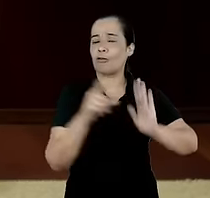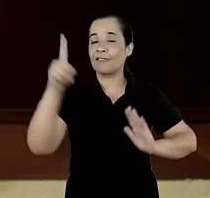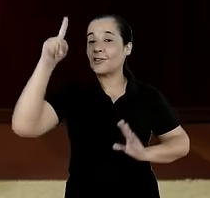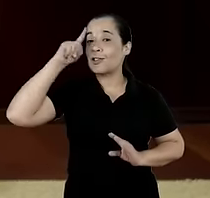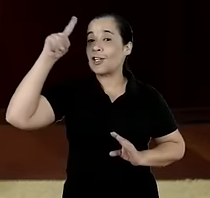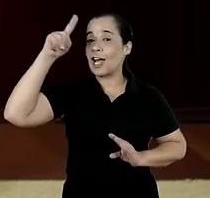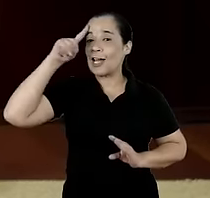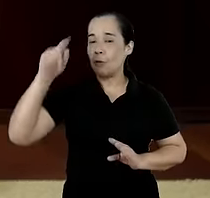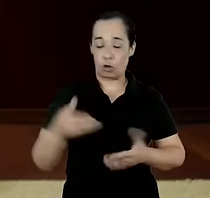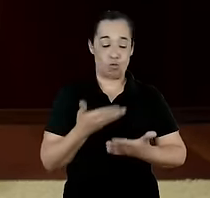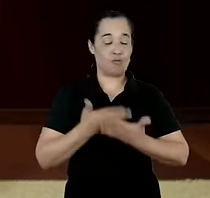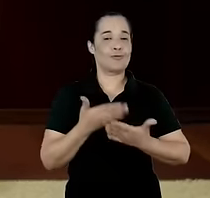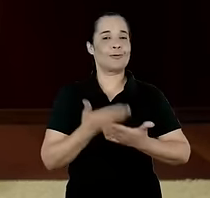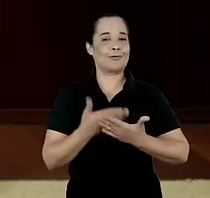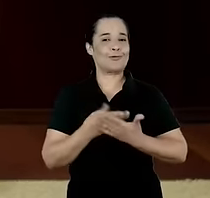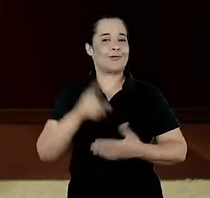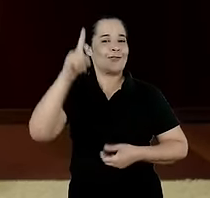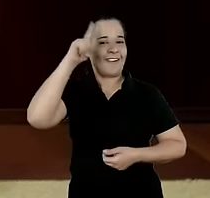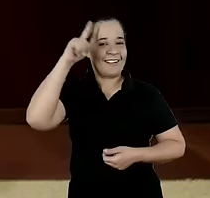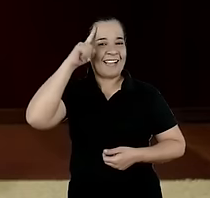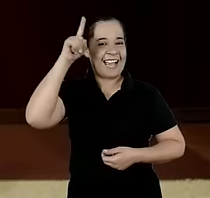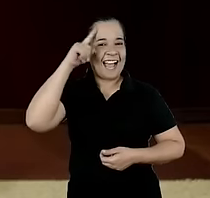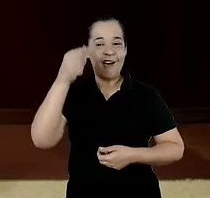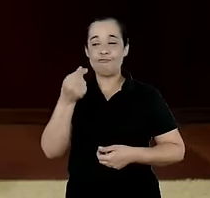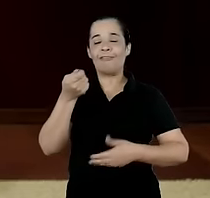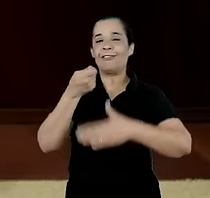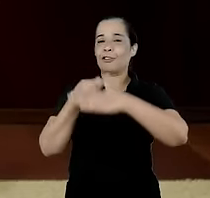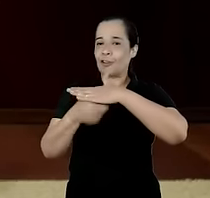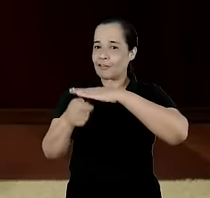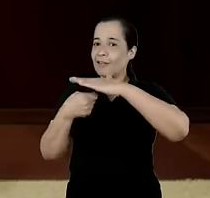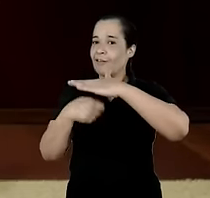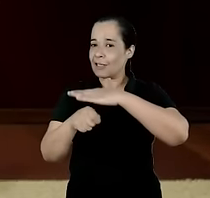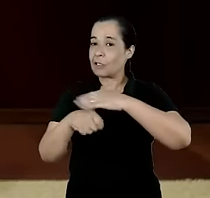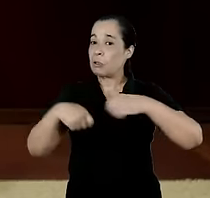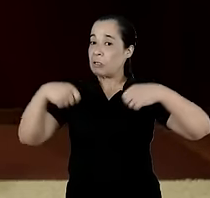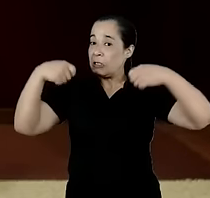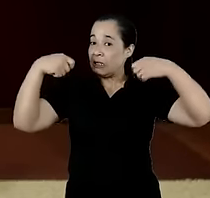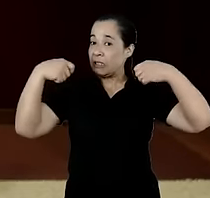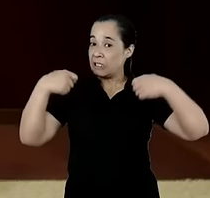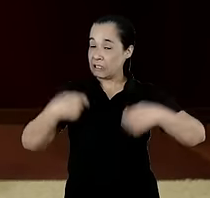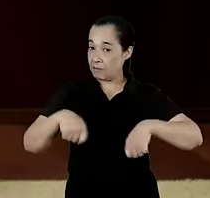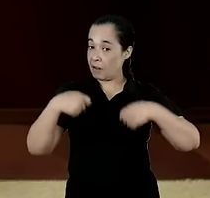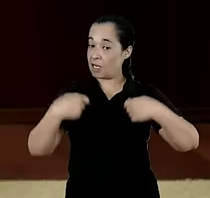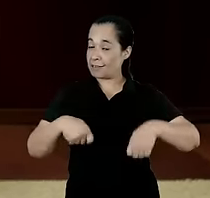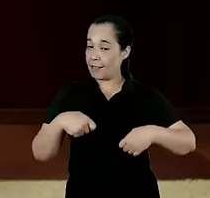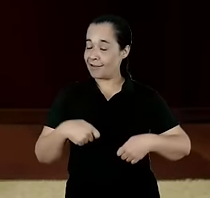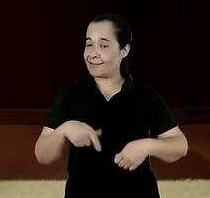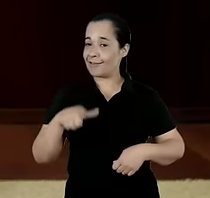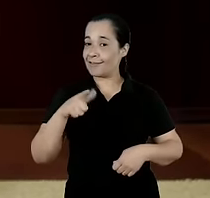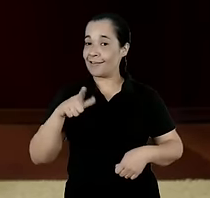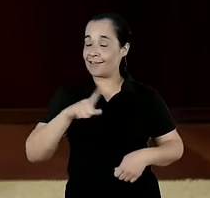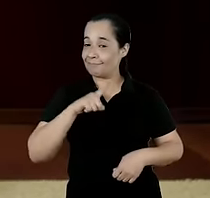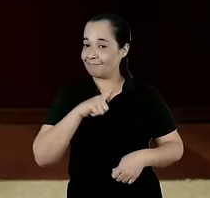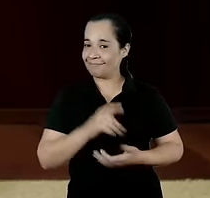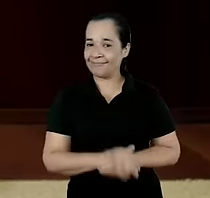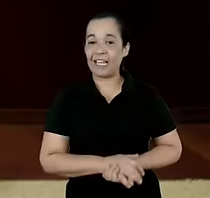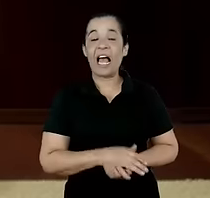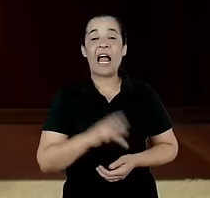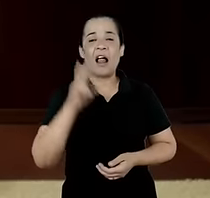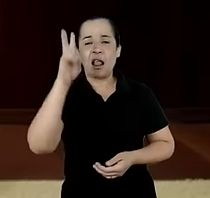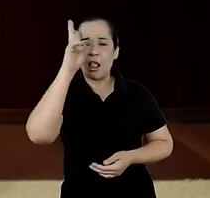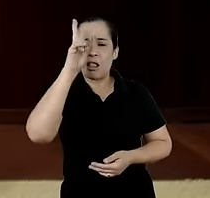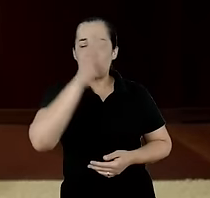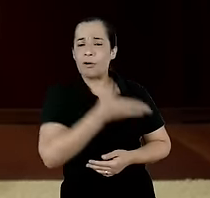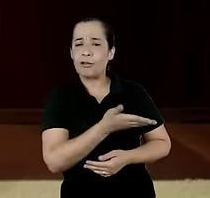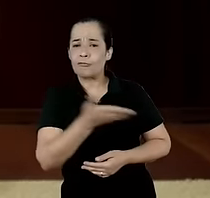diários de investimento que a gente sabe que leva bastante necessidade que a gente precisa disso só quero lembrar um pouco para quem acabou de ch chegar e só refrescar um